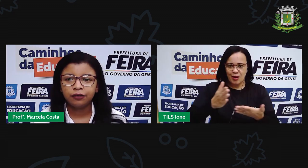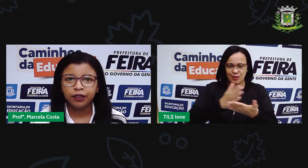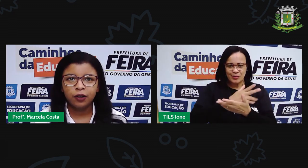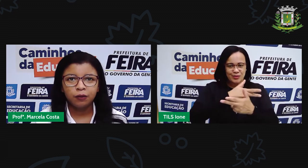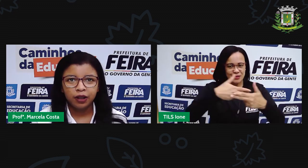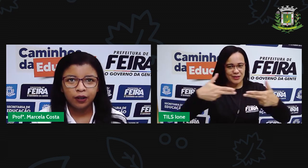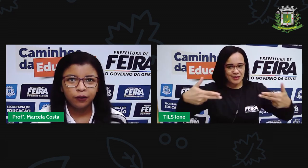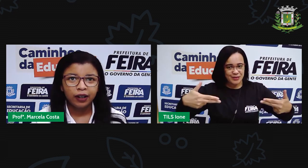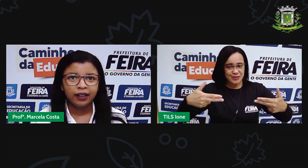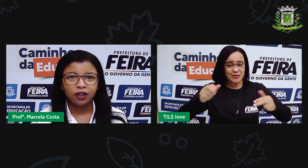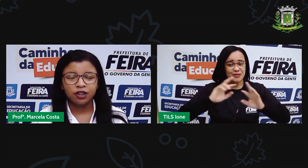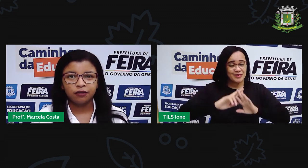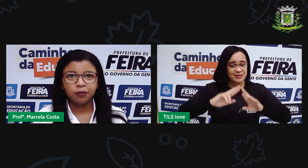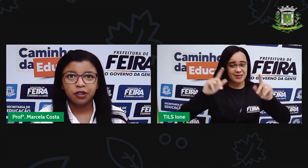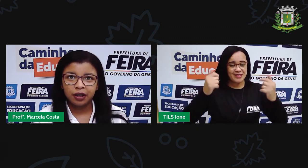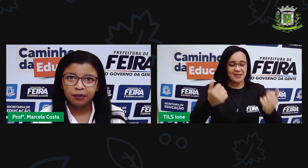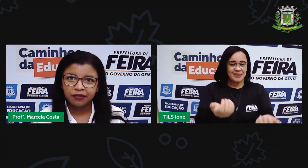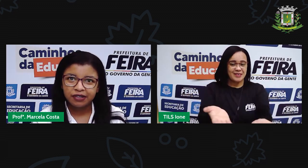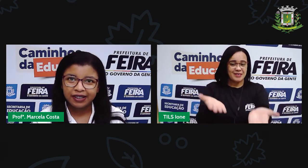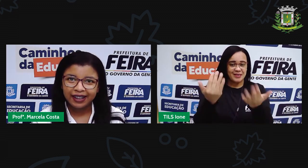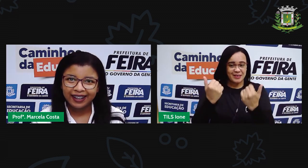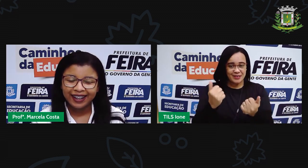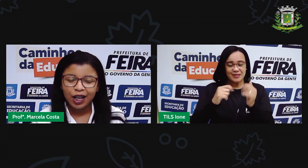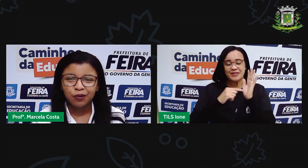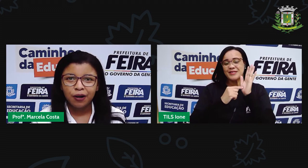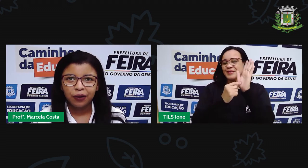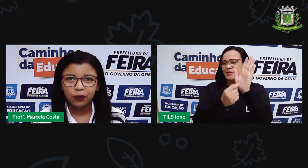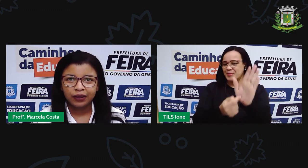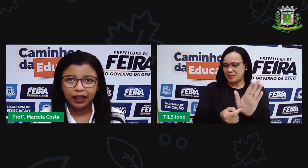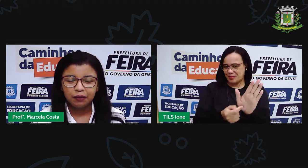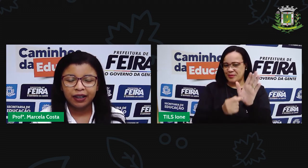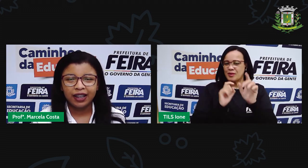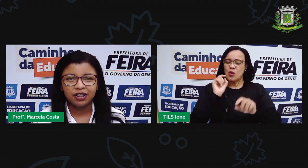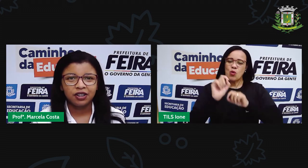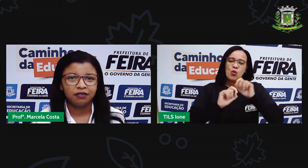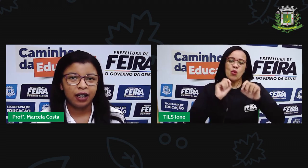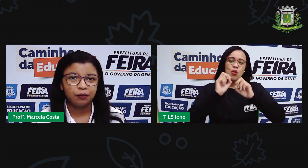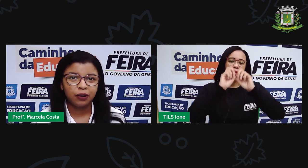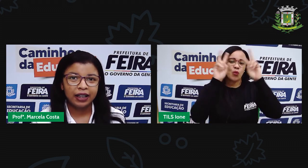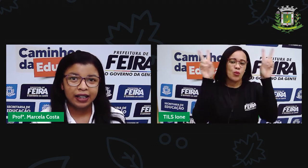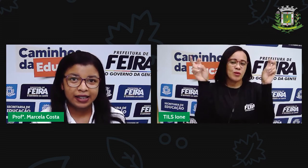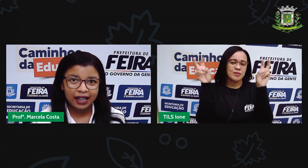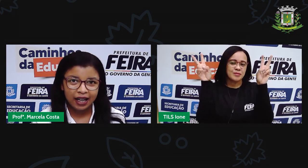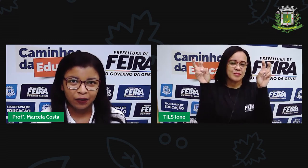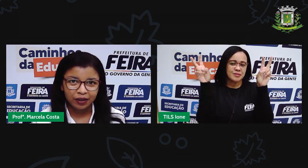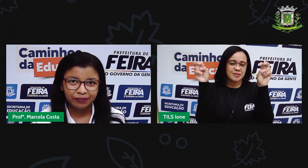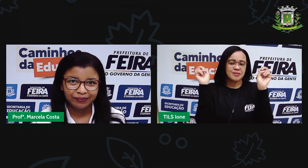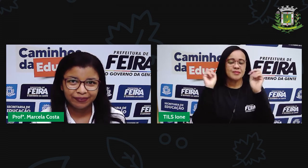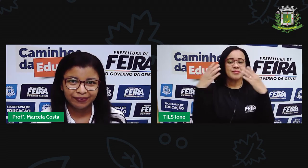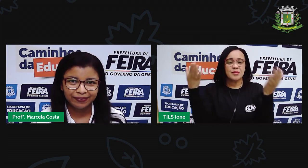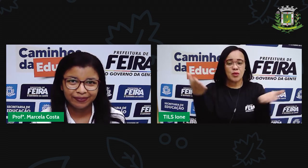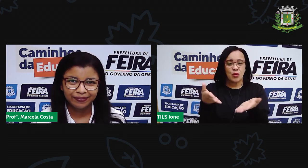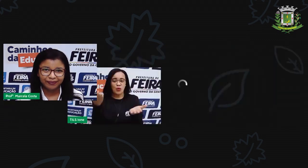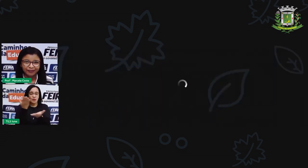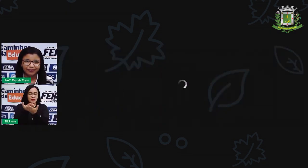Então, vem comigo que eu já vou mostrar pra você qual é o tema que a gente vai abordar nessa aula.